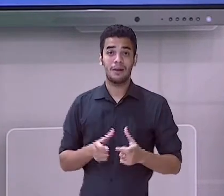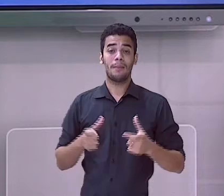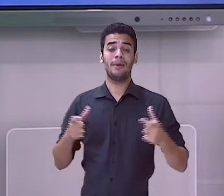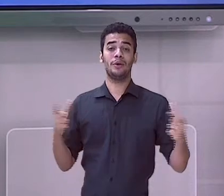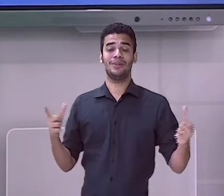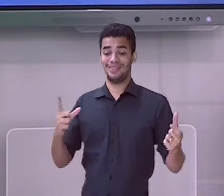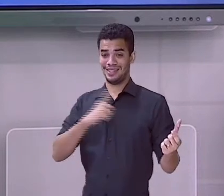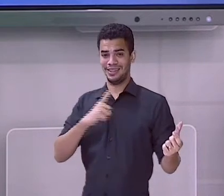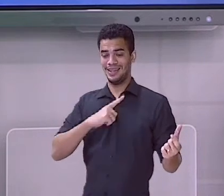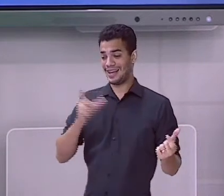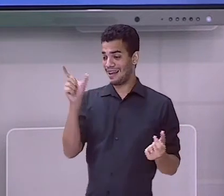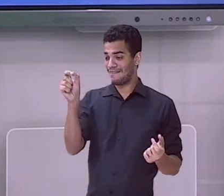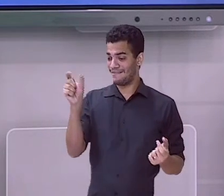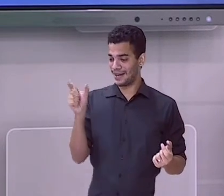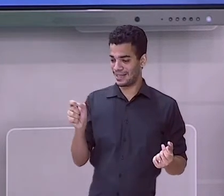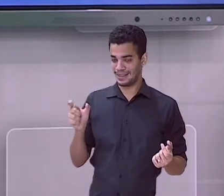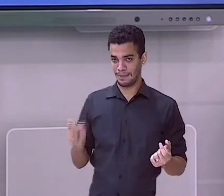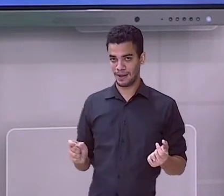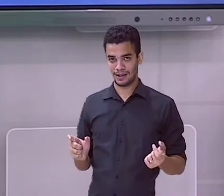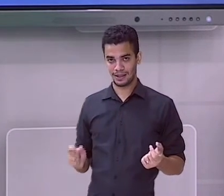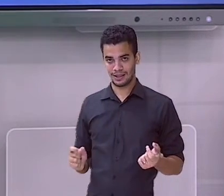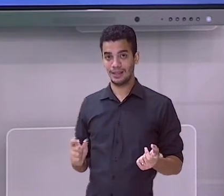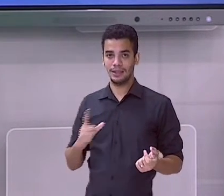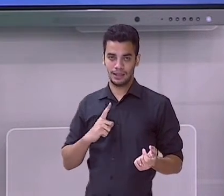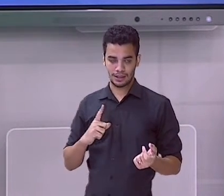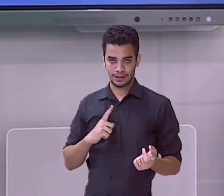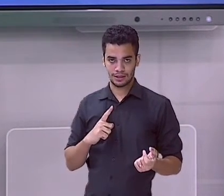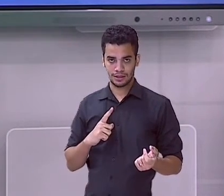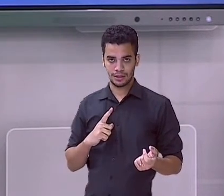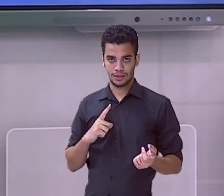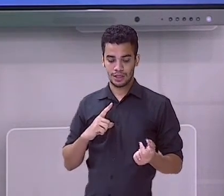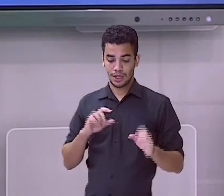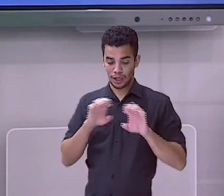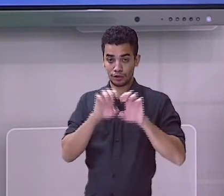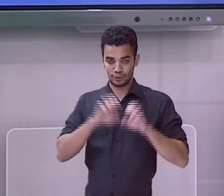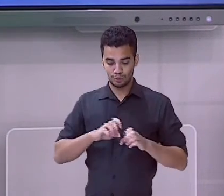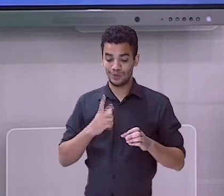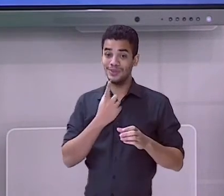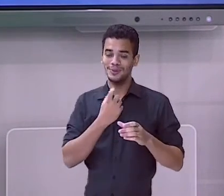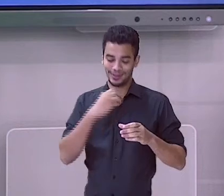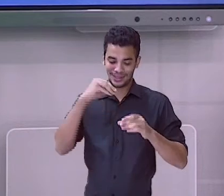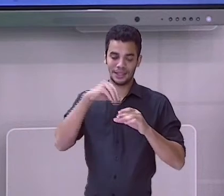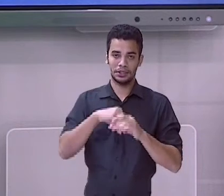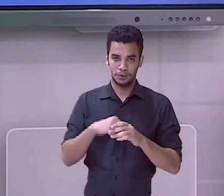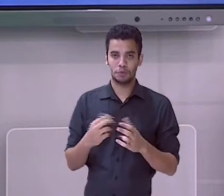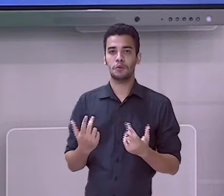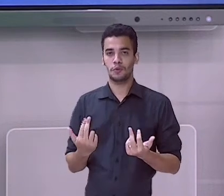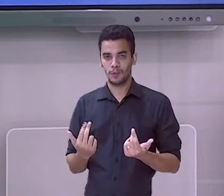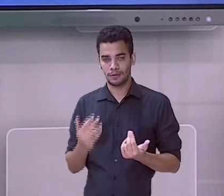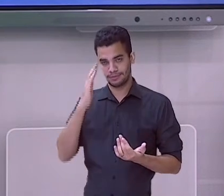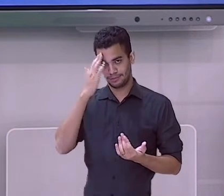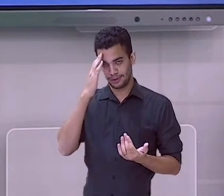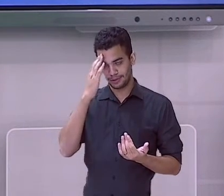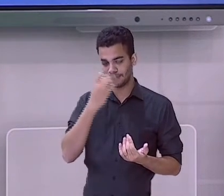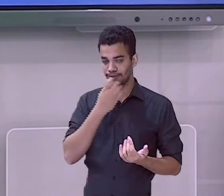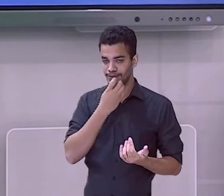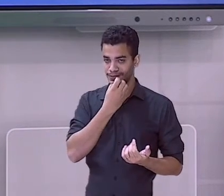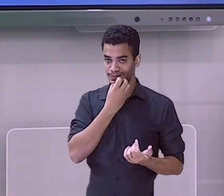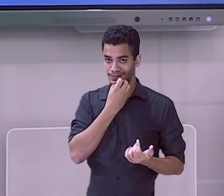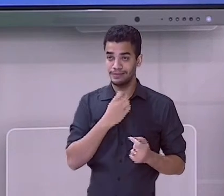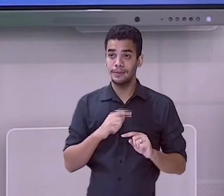substância, que é o sangue. Então, o plasma, a gente já falou que ele é líquido e que nele a gente vai ter outras substâncias, que são